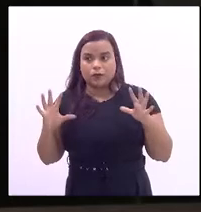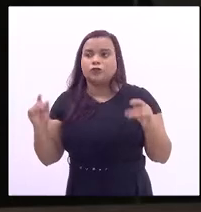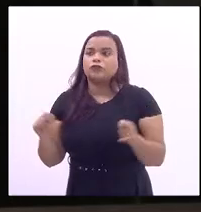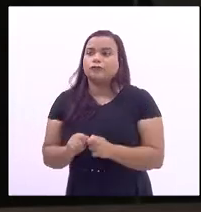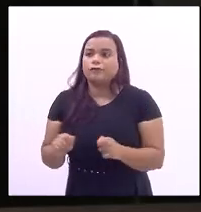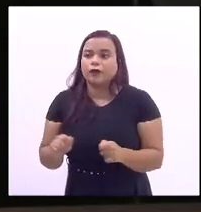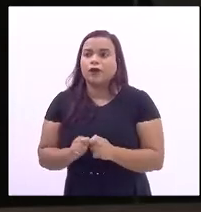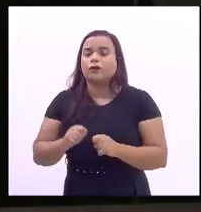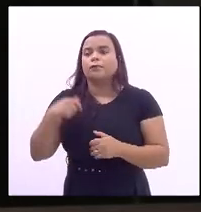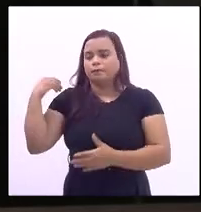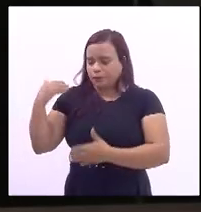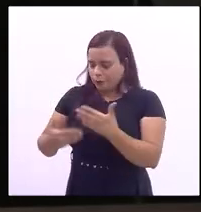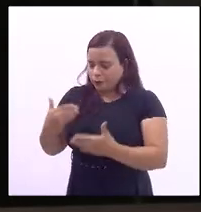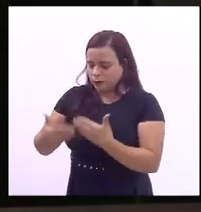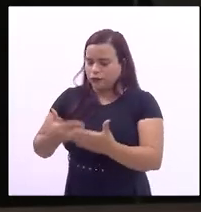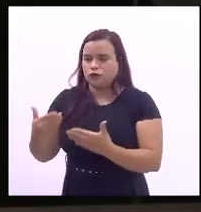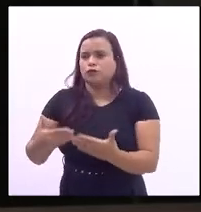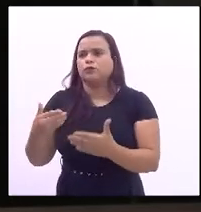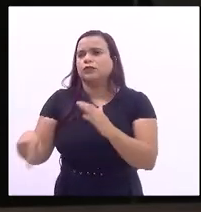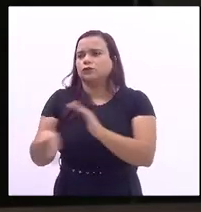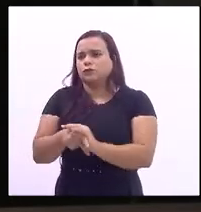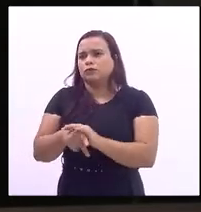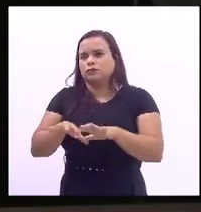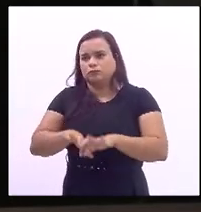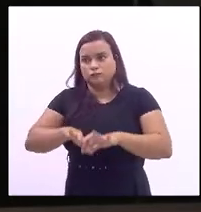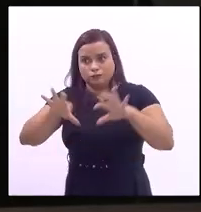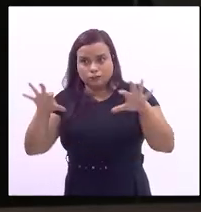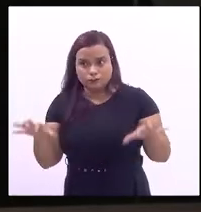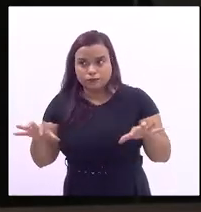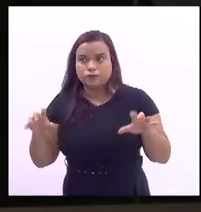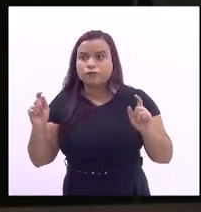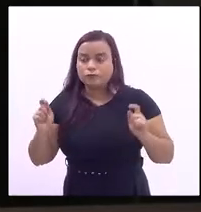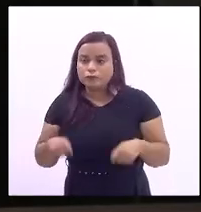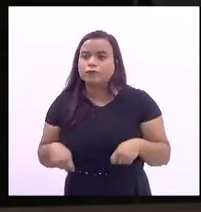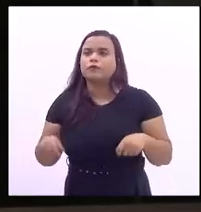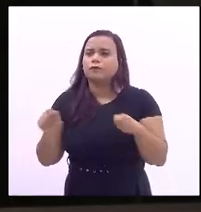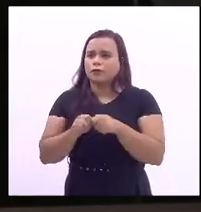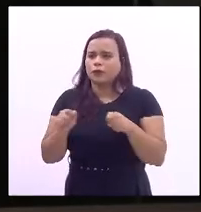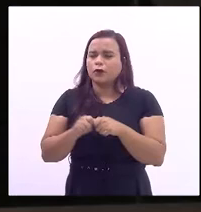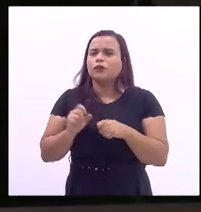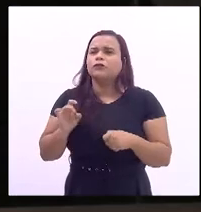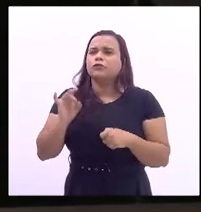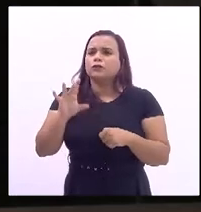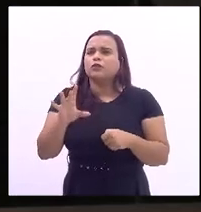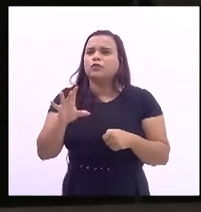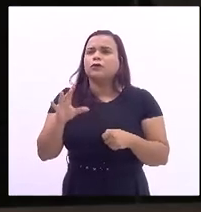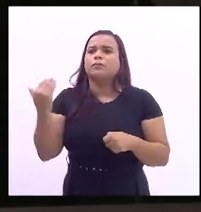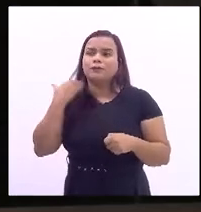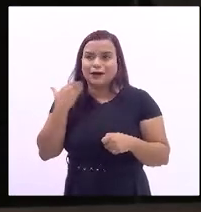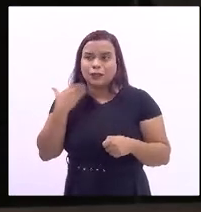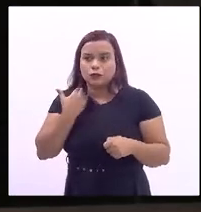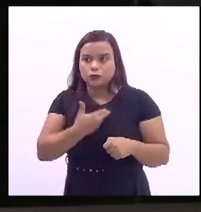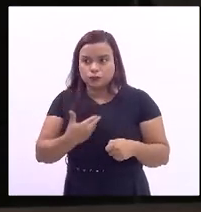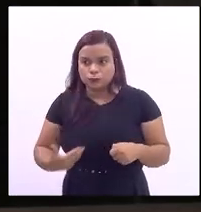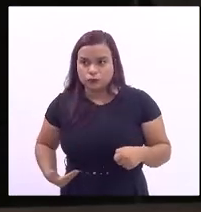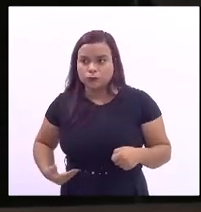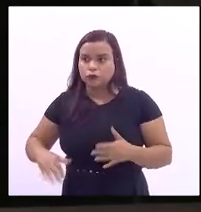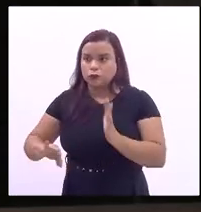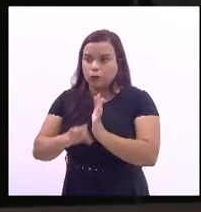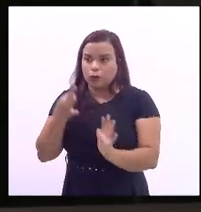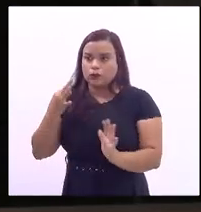realização dos procedimentos para alienação possam ser feitas apenas por bancos públicos